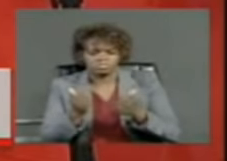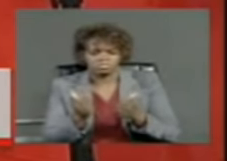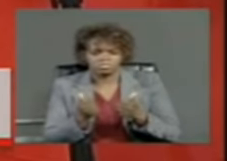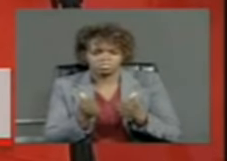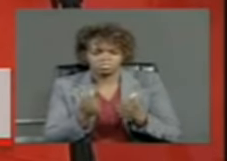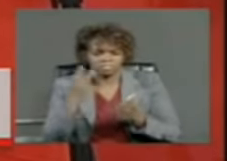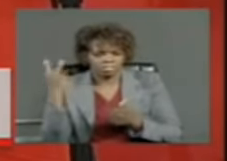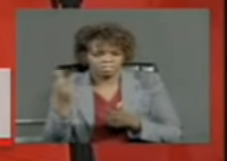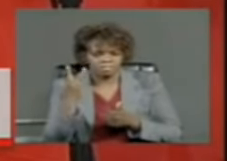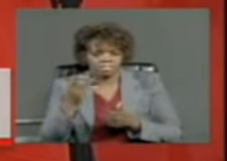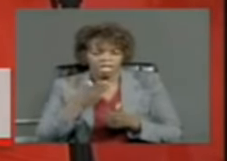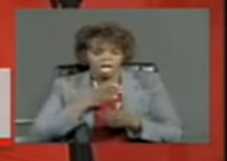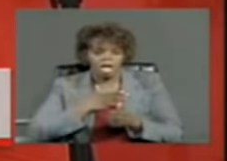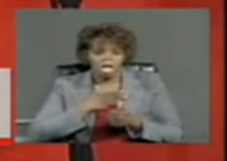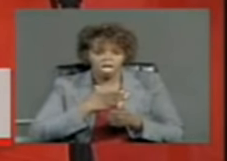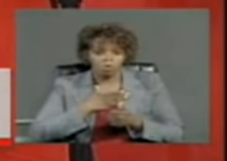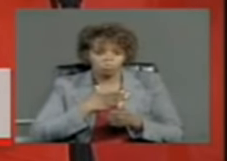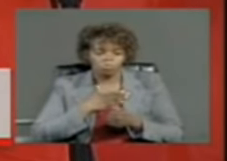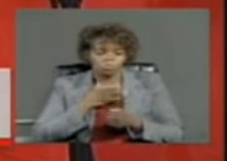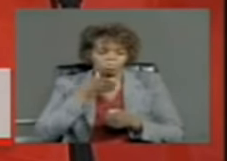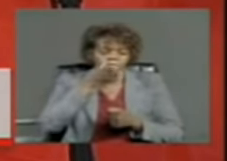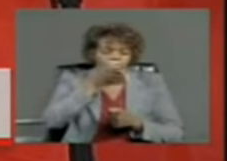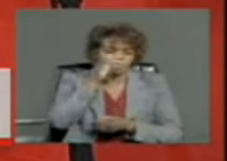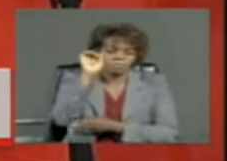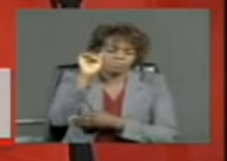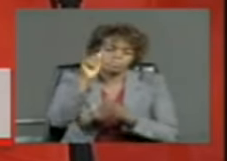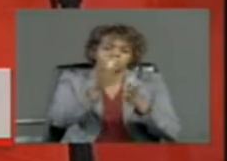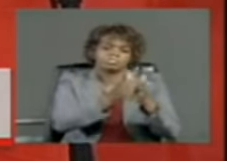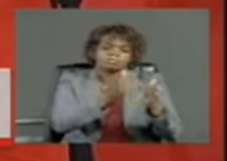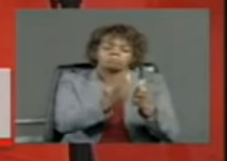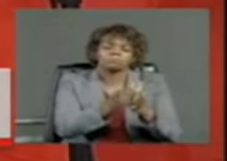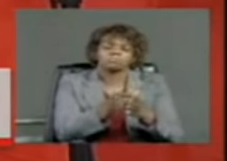Eu fui para o Bié com 5 anos de idade